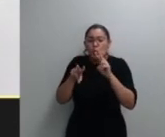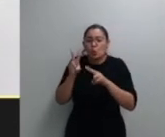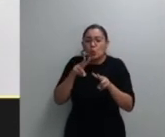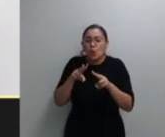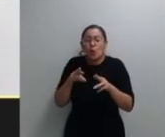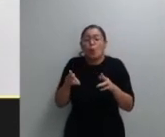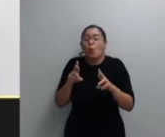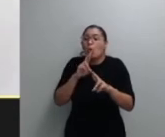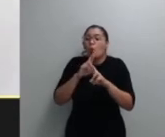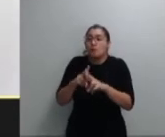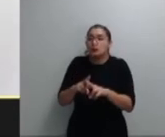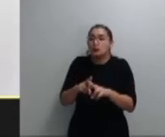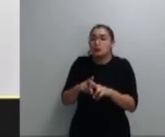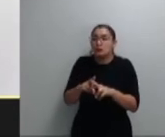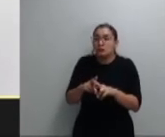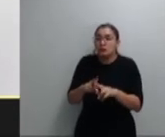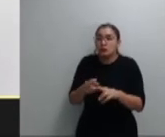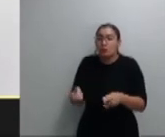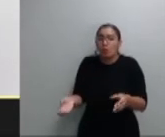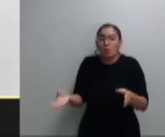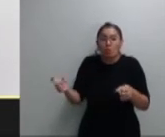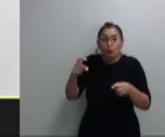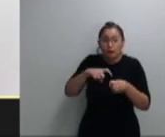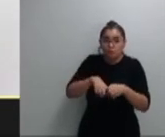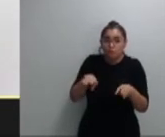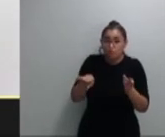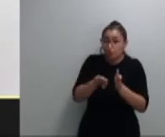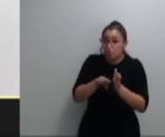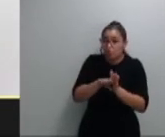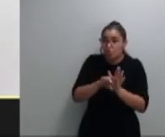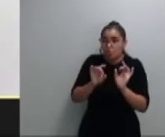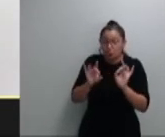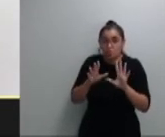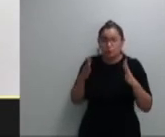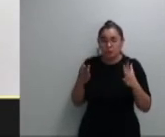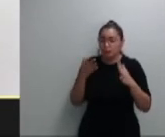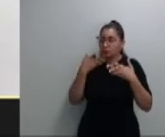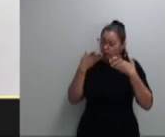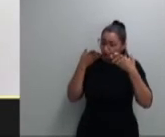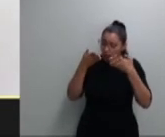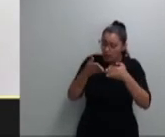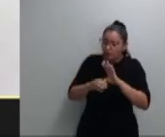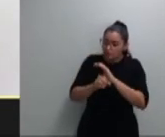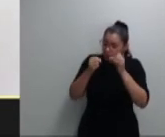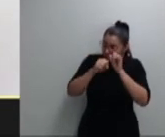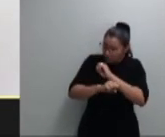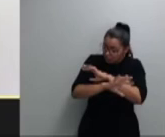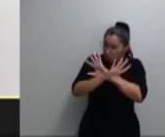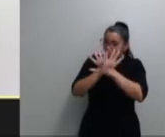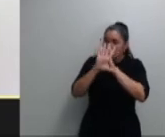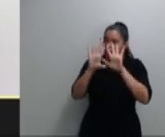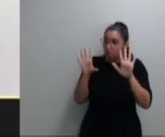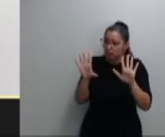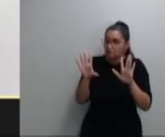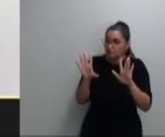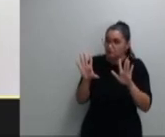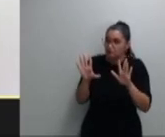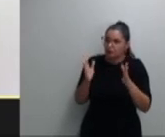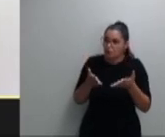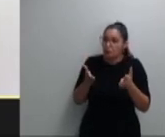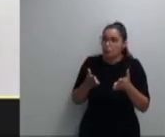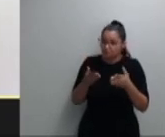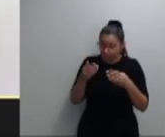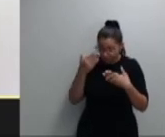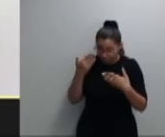resultado na verdade deveria ser o retorno dos autos à origem mas é só esse ponto mesmo que eu queria deixar mais claro e agora eu acompanho o